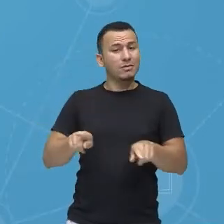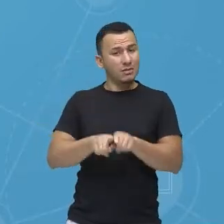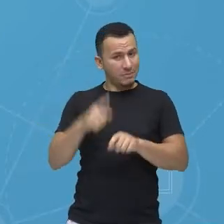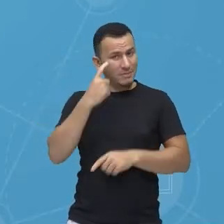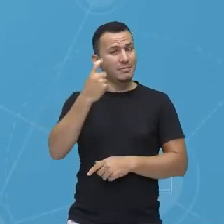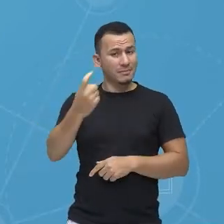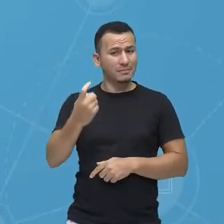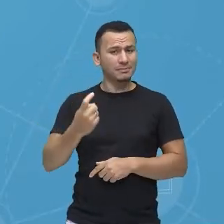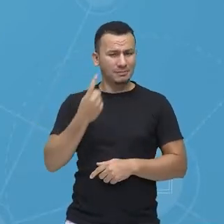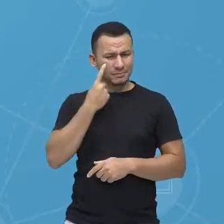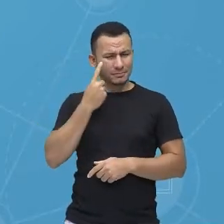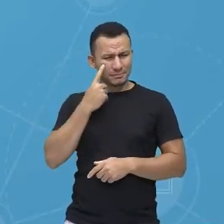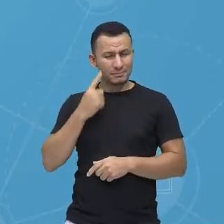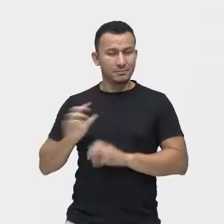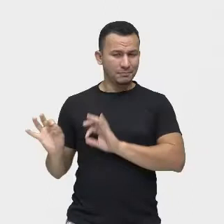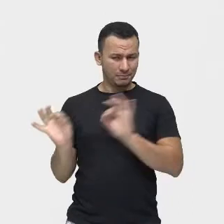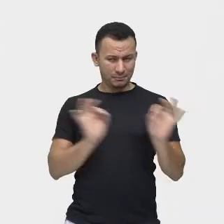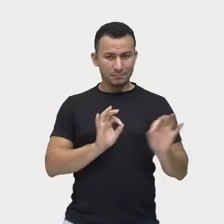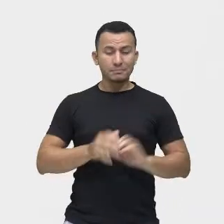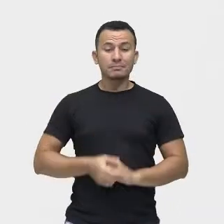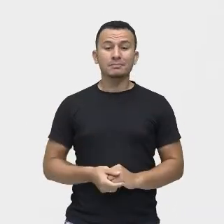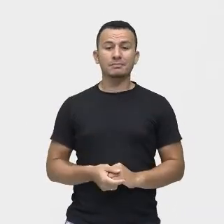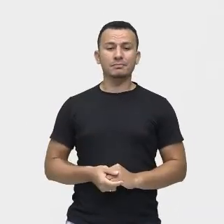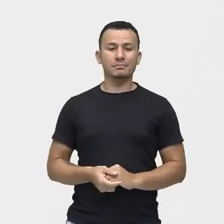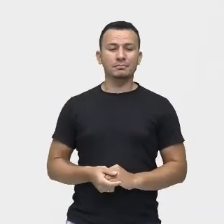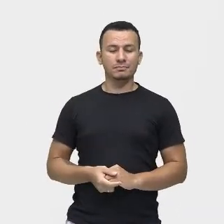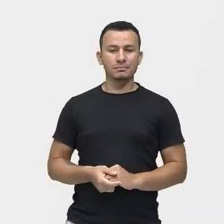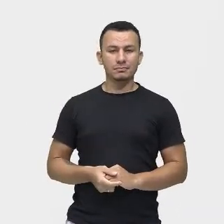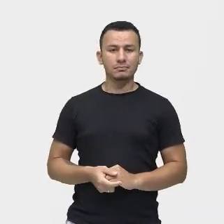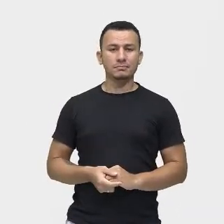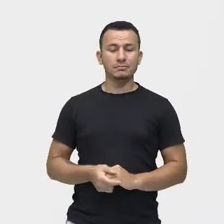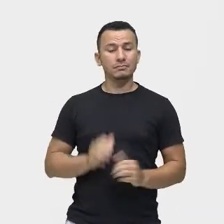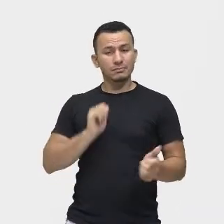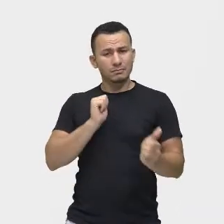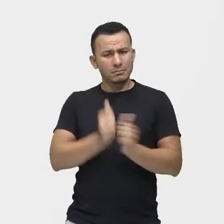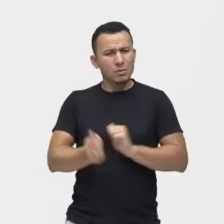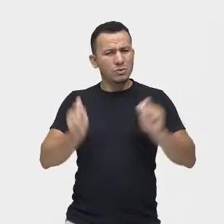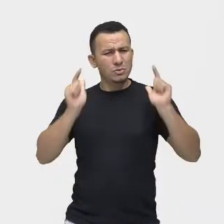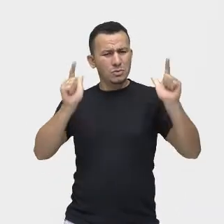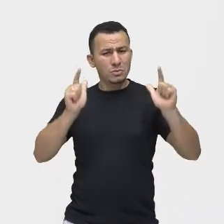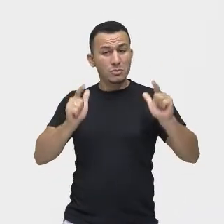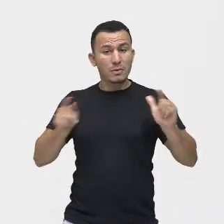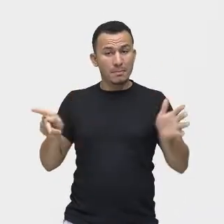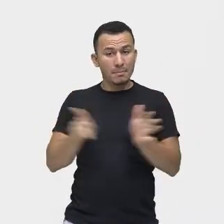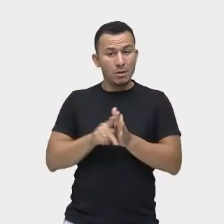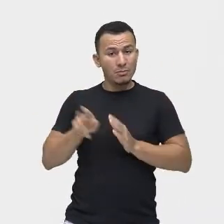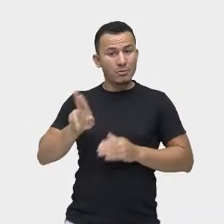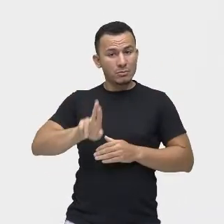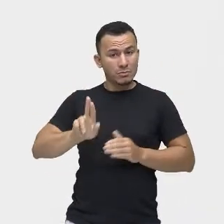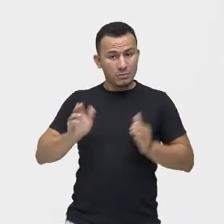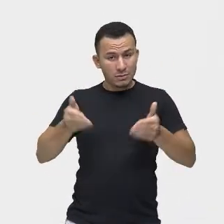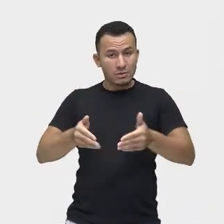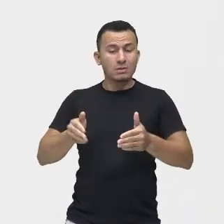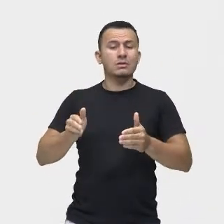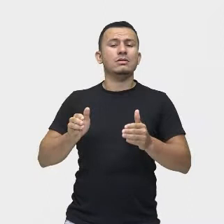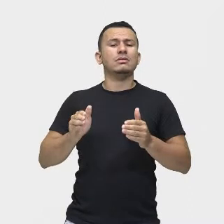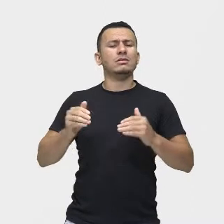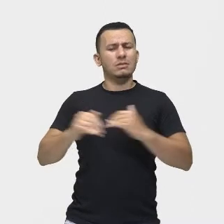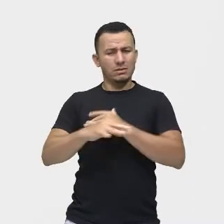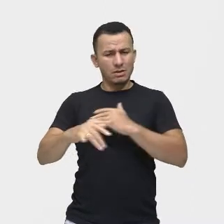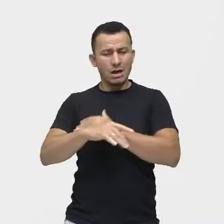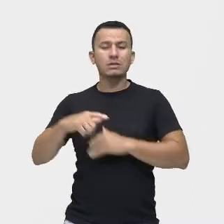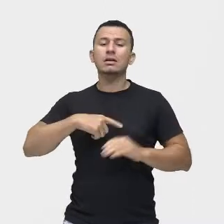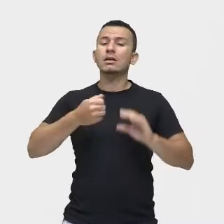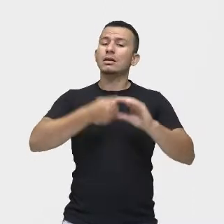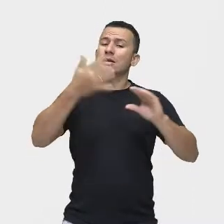interessante. Acompanhe agora aqui, ó. Os esportes radicais urbanos têm como principais características o fato